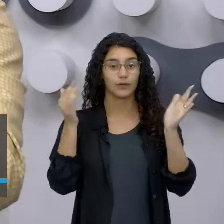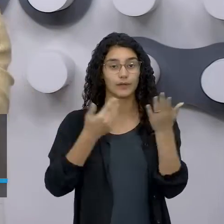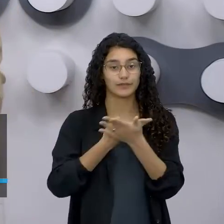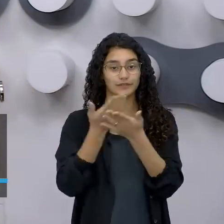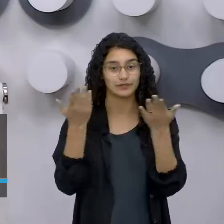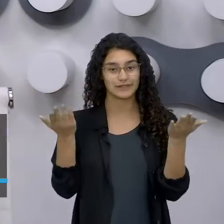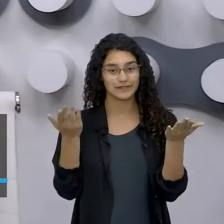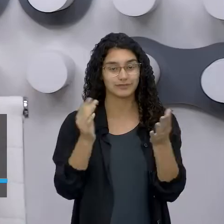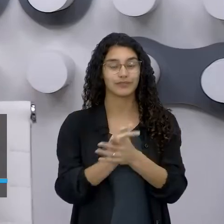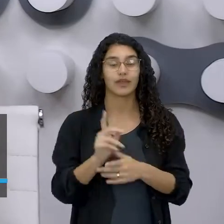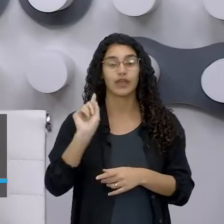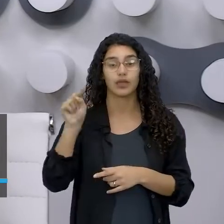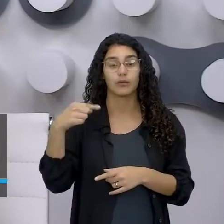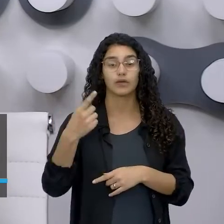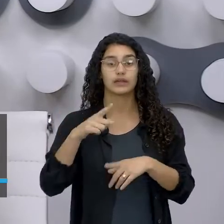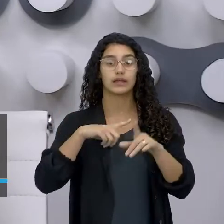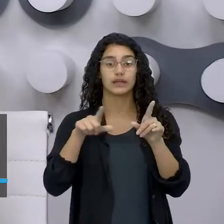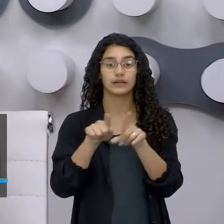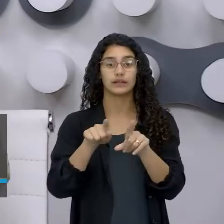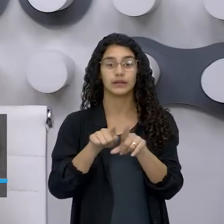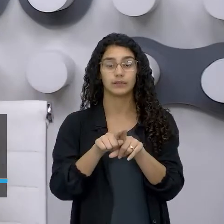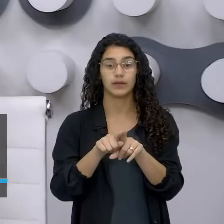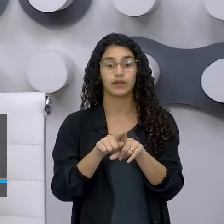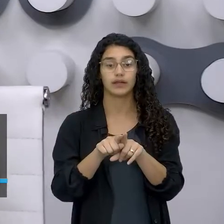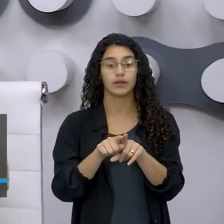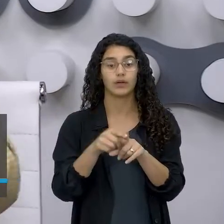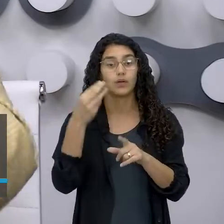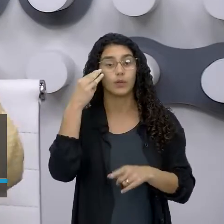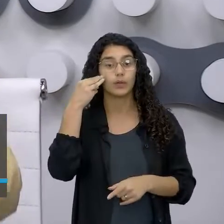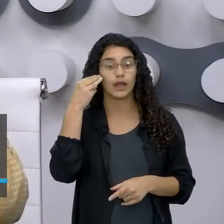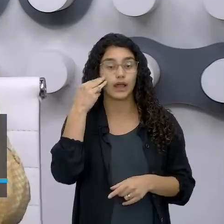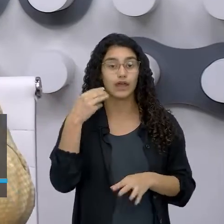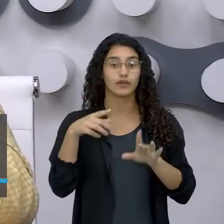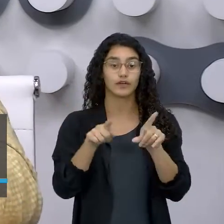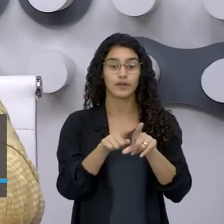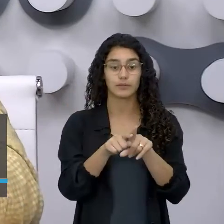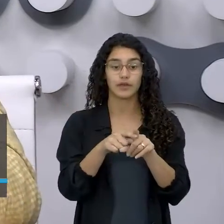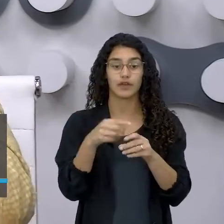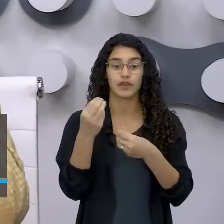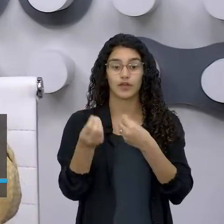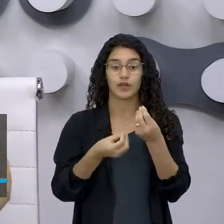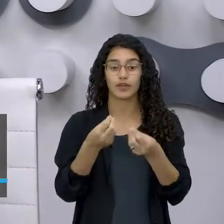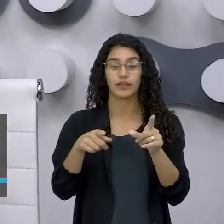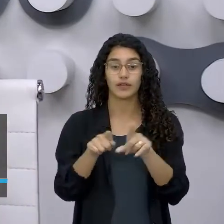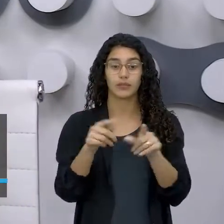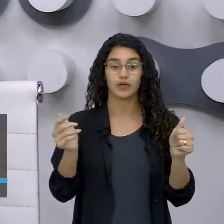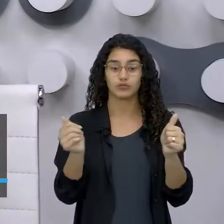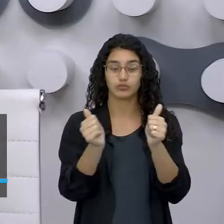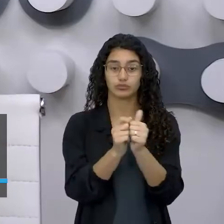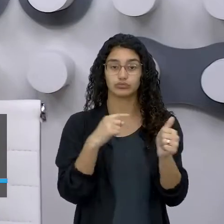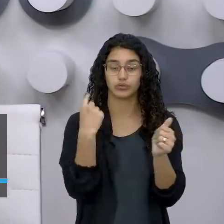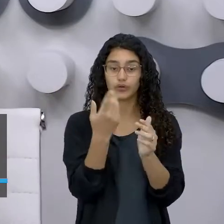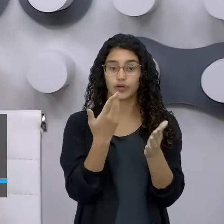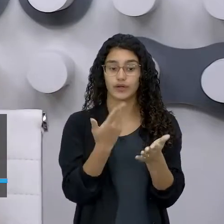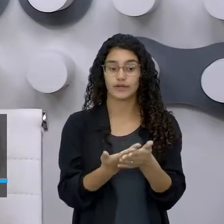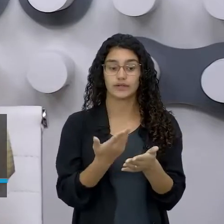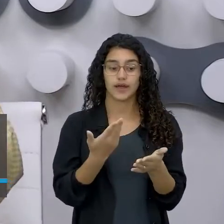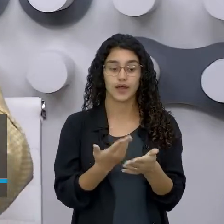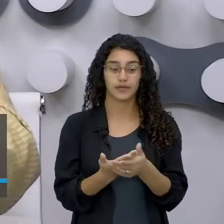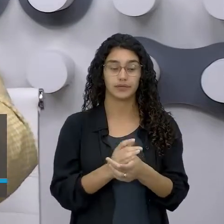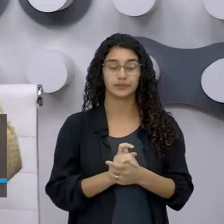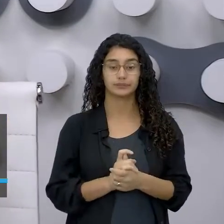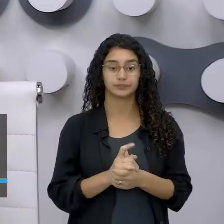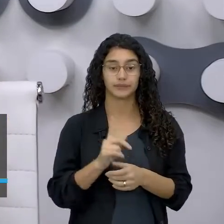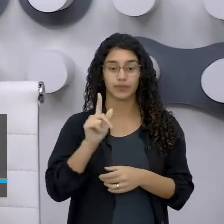para nós. E daqui a pouco a gente tem também o Laércio. E copilotando essa aula, ele